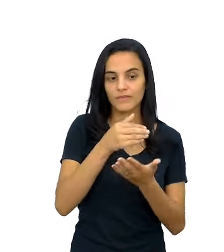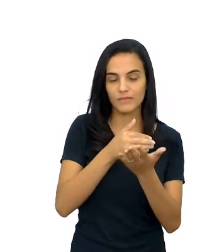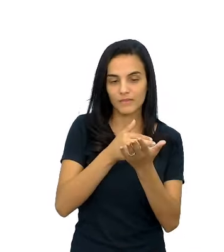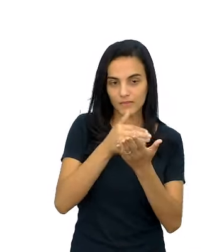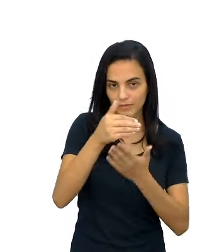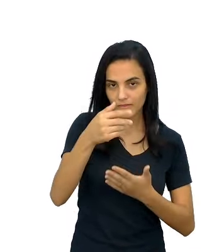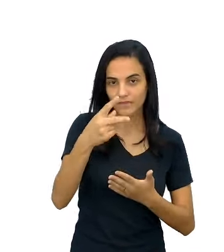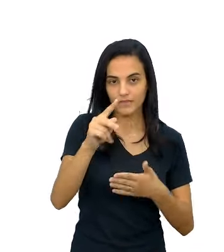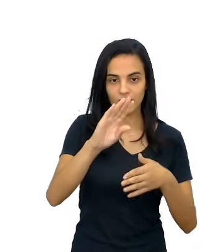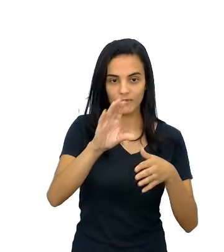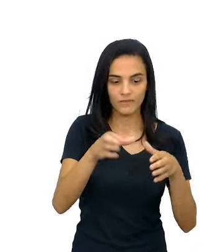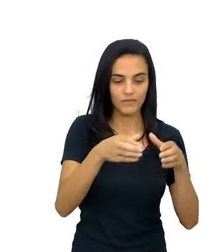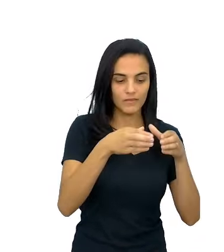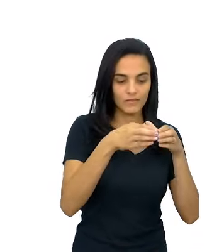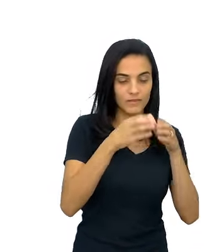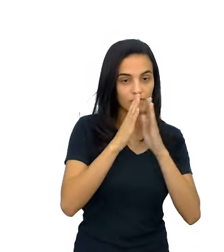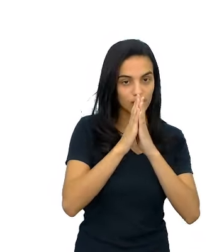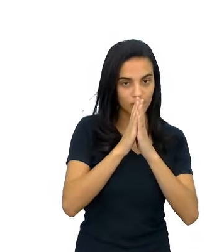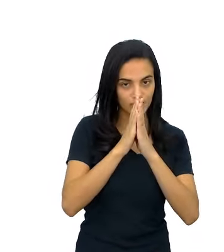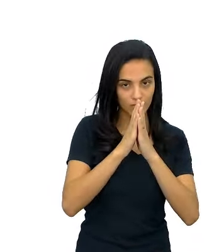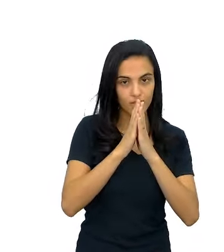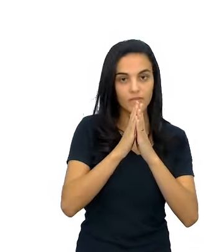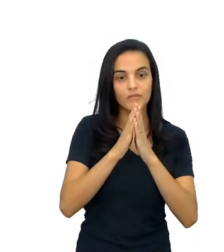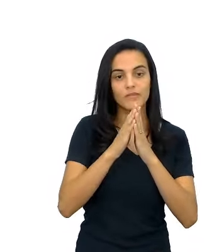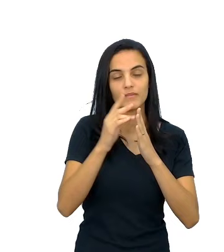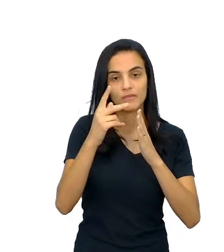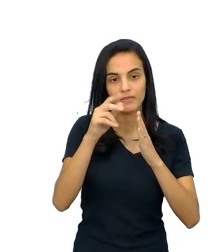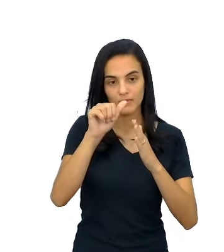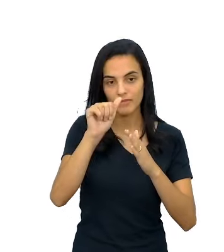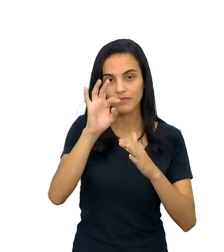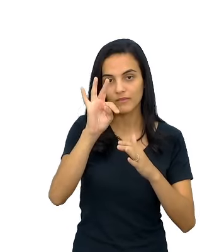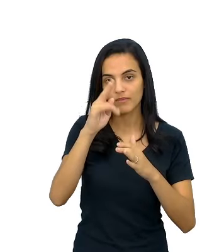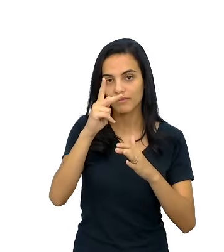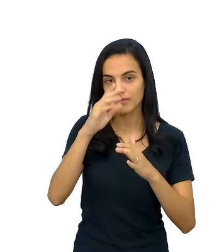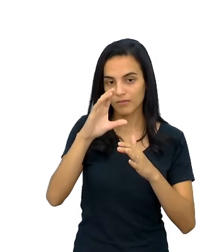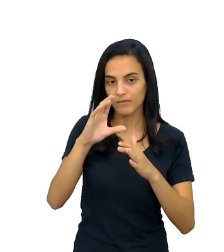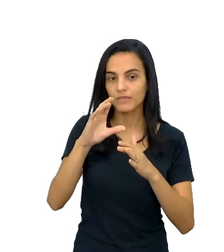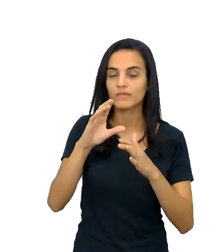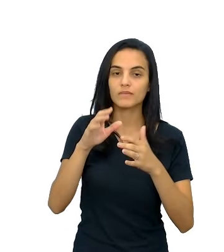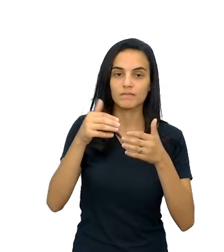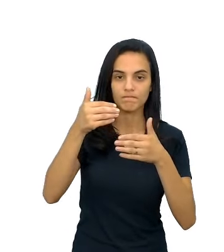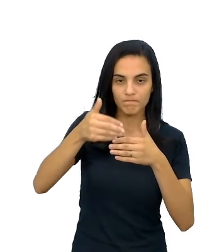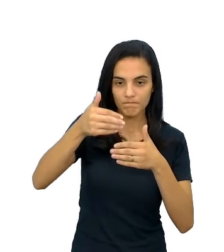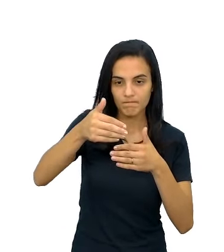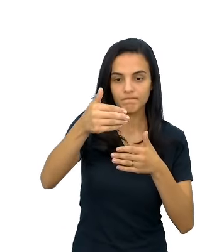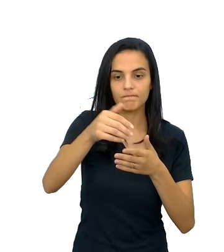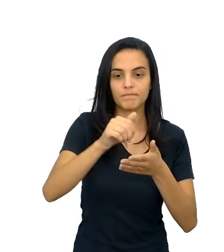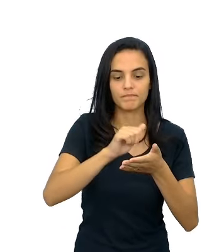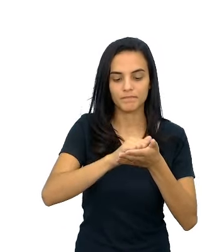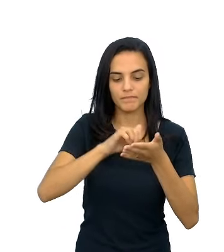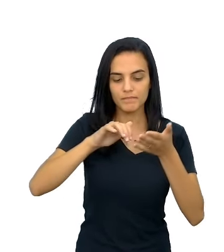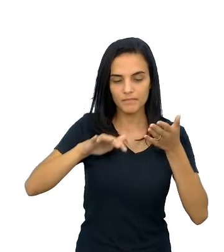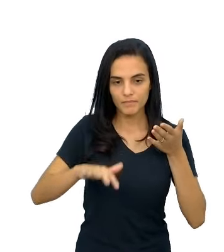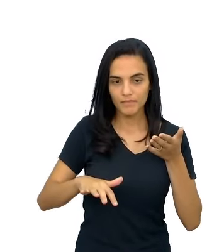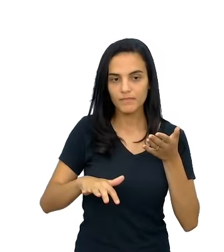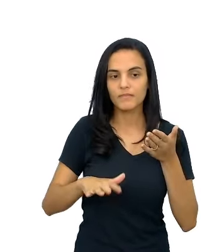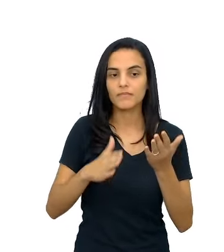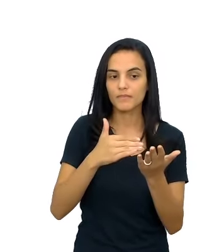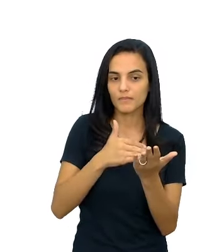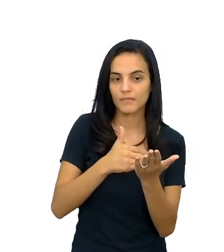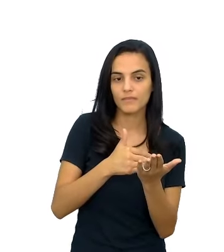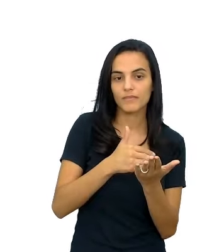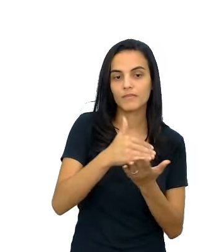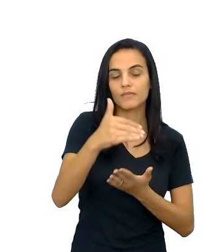se reúnam agora, por gentileza, aí na TPC, né? Peguem aí a sequência de atividade 5, comecem